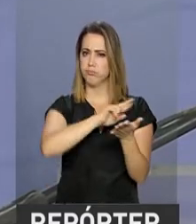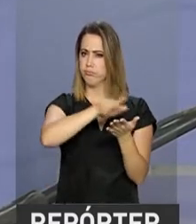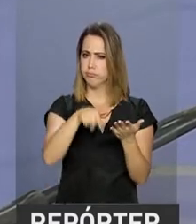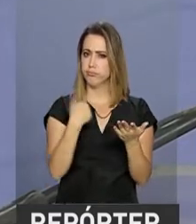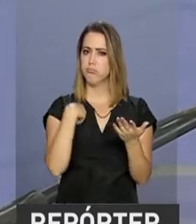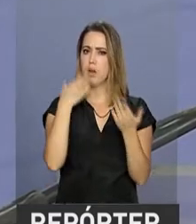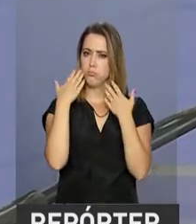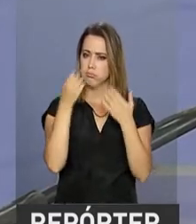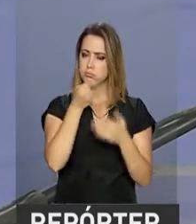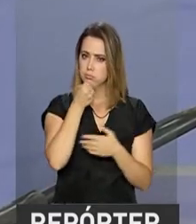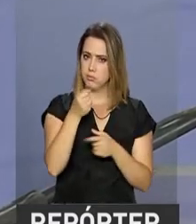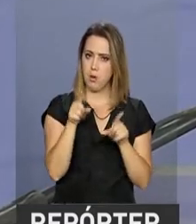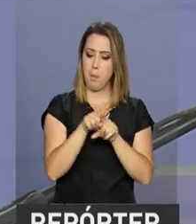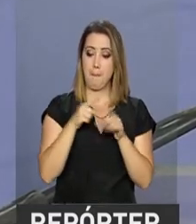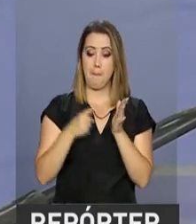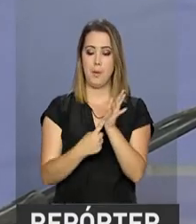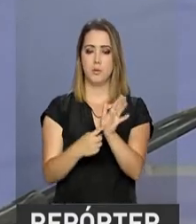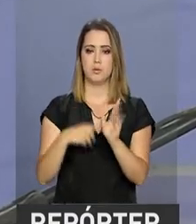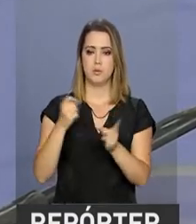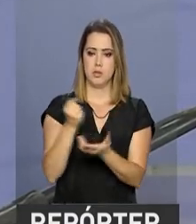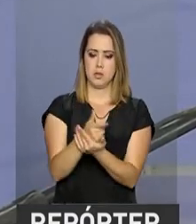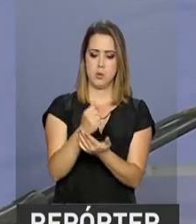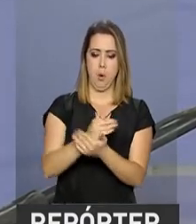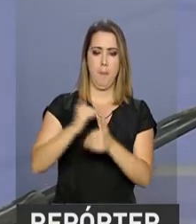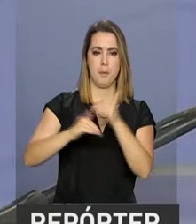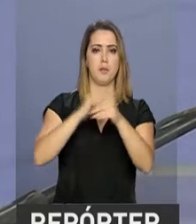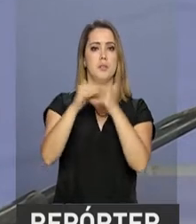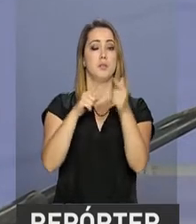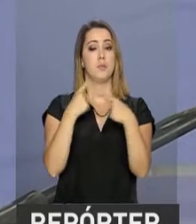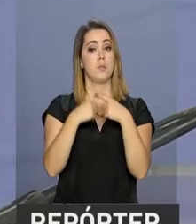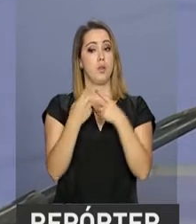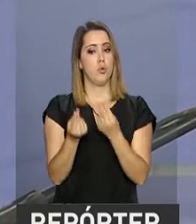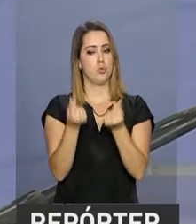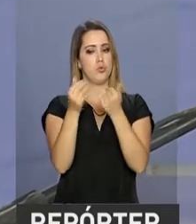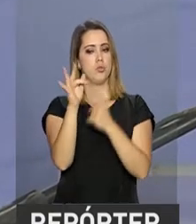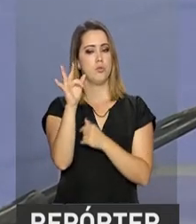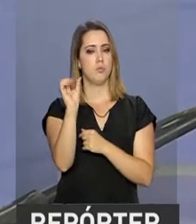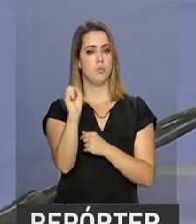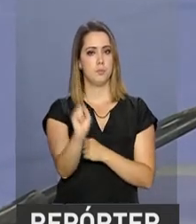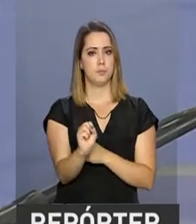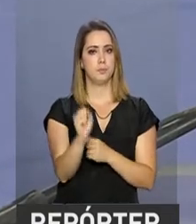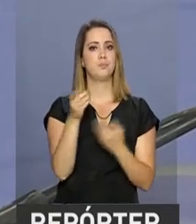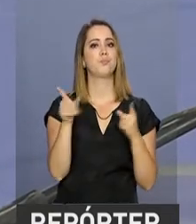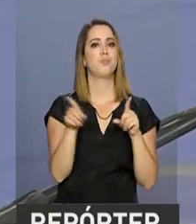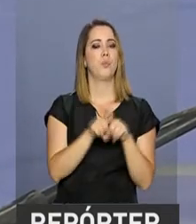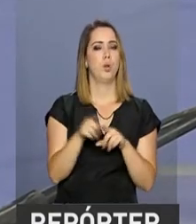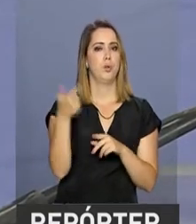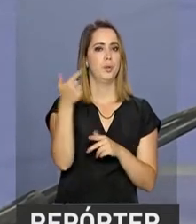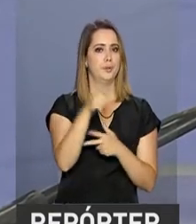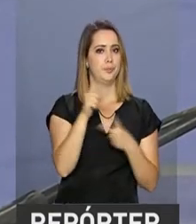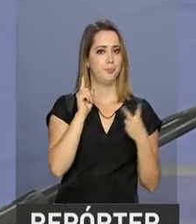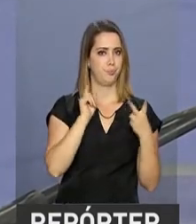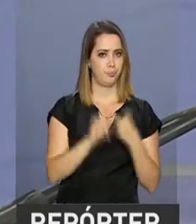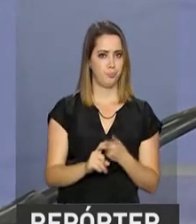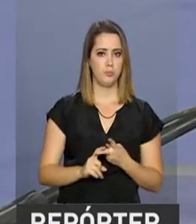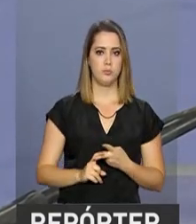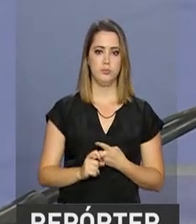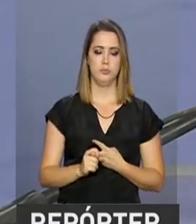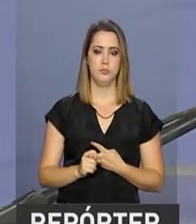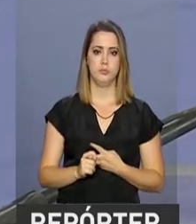boa parte em razão da liberação das contas inativas do fundo de garantia tem mais uma coisa